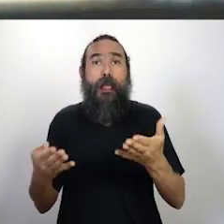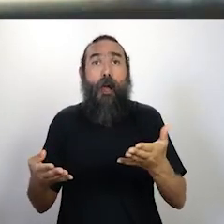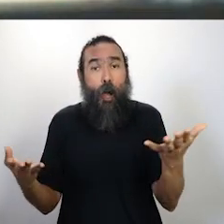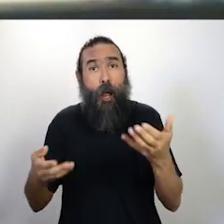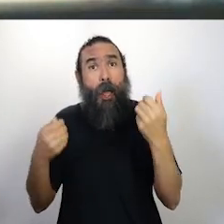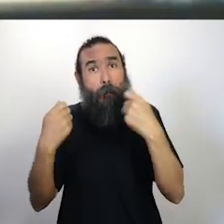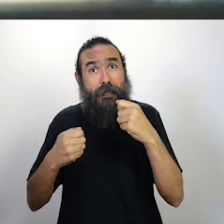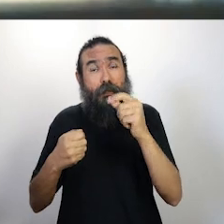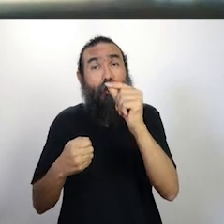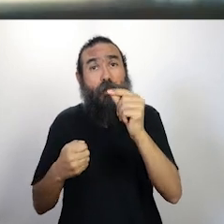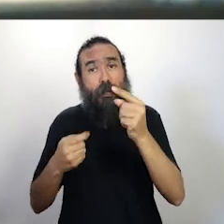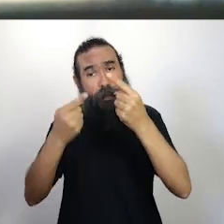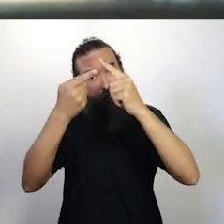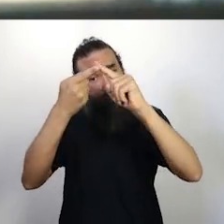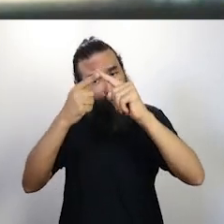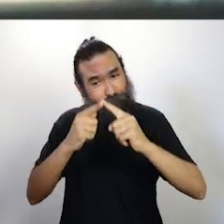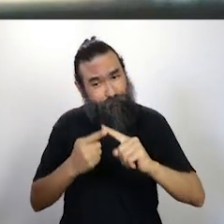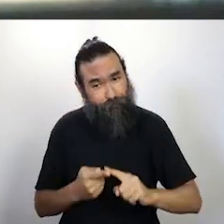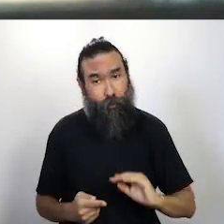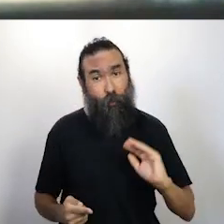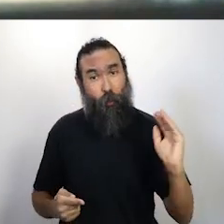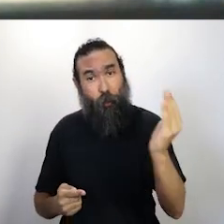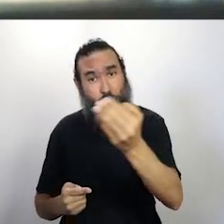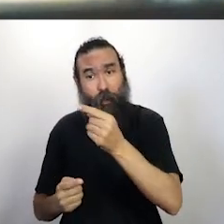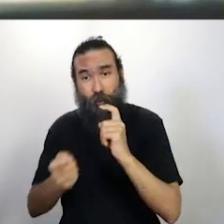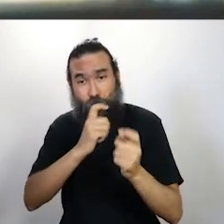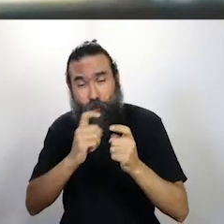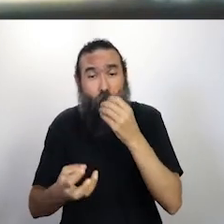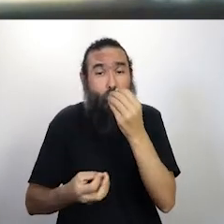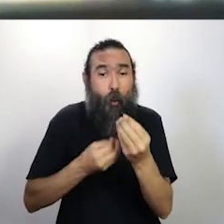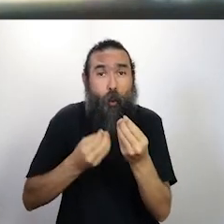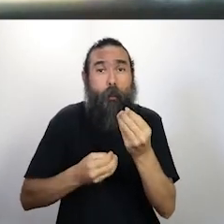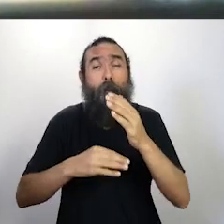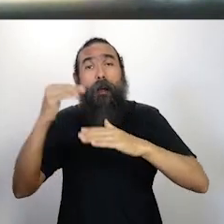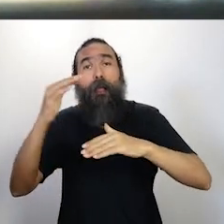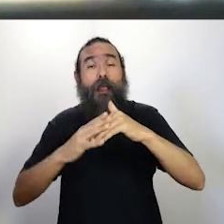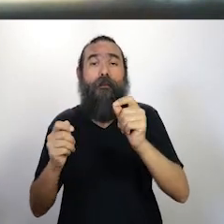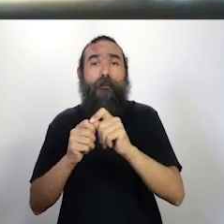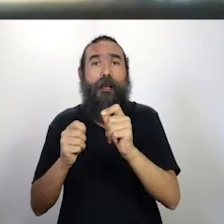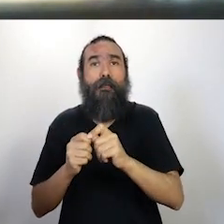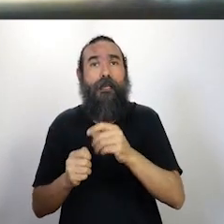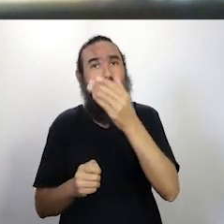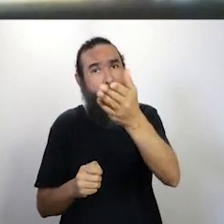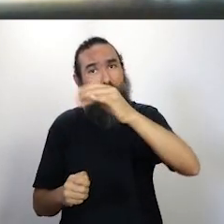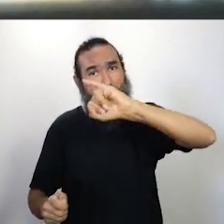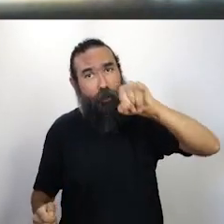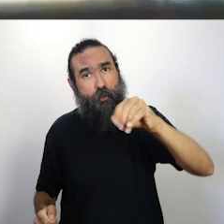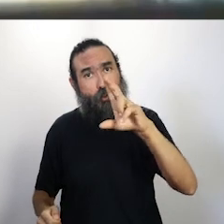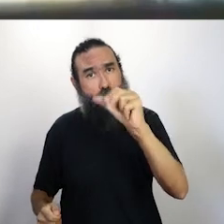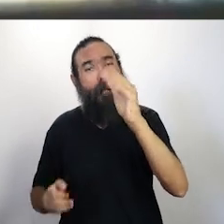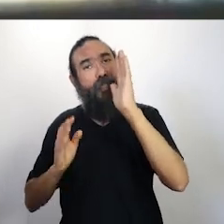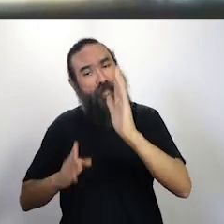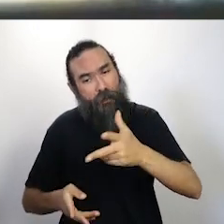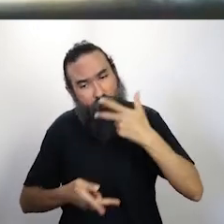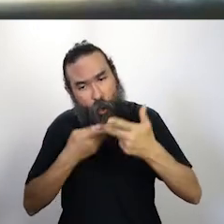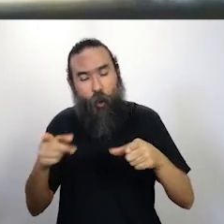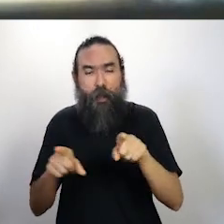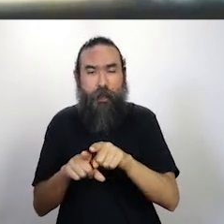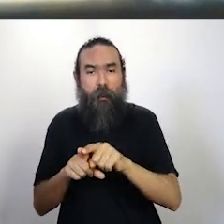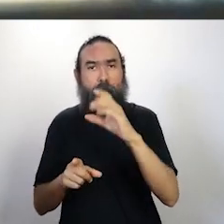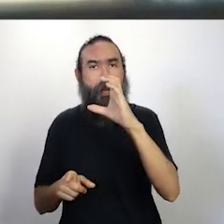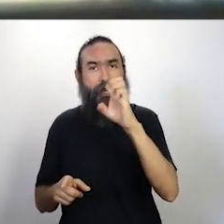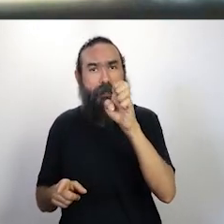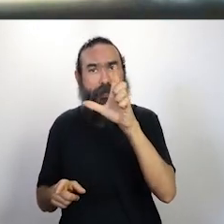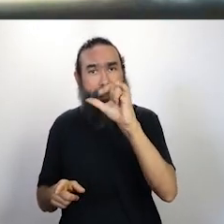momento como o Juca falou como o Célio também falou e Juca reforçou muito bem é importante a interlocução entre